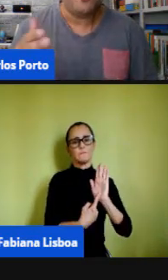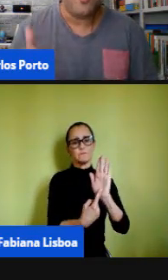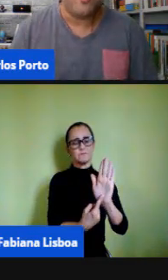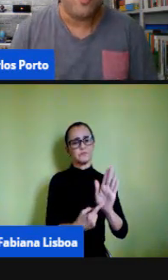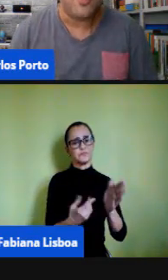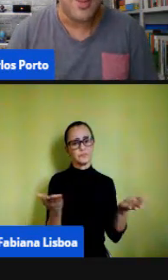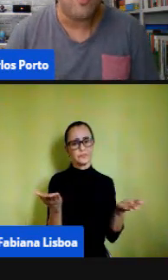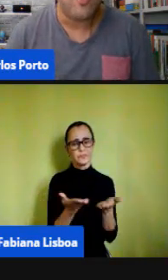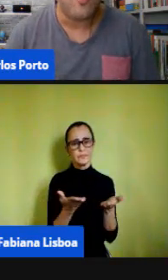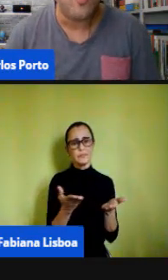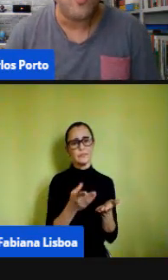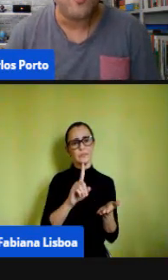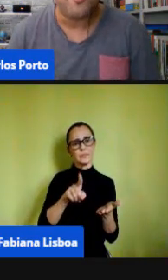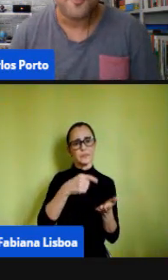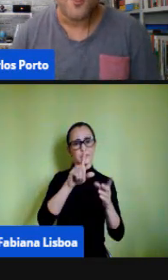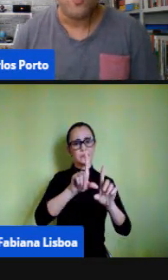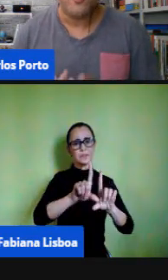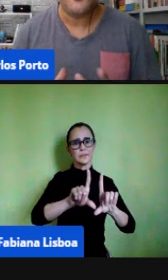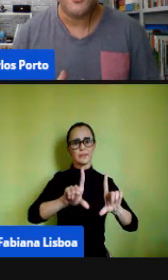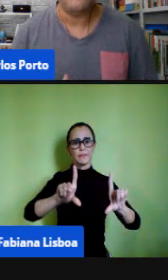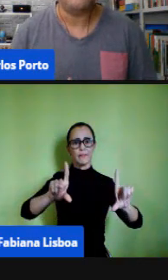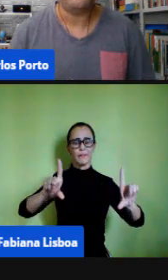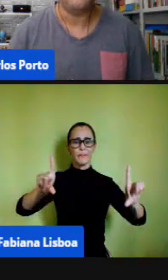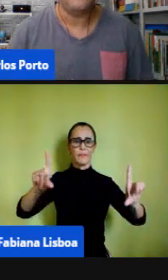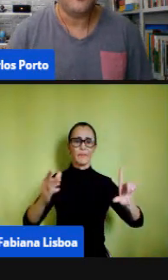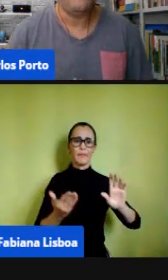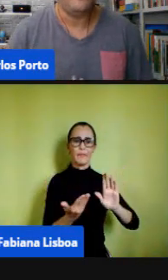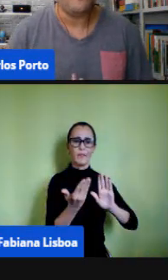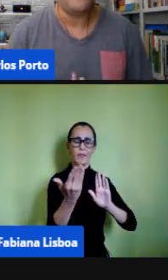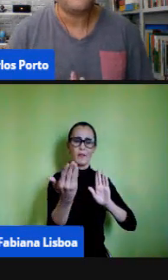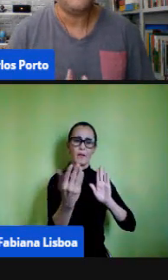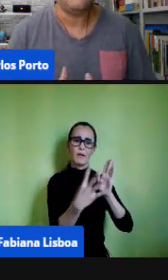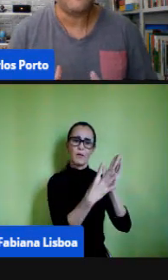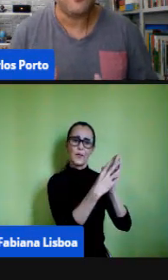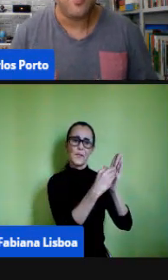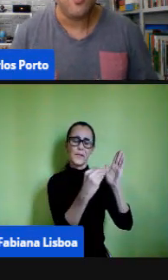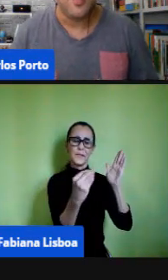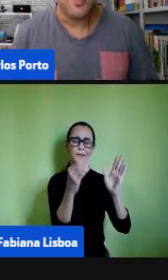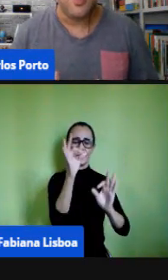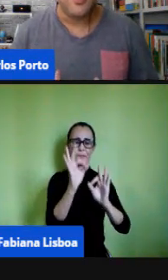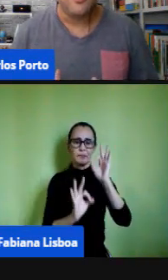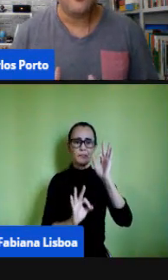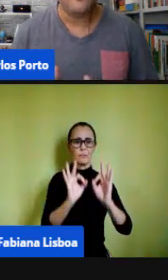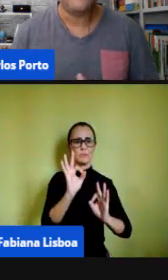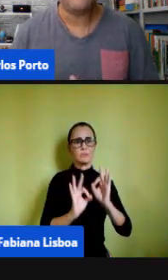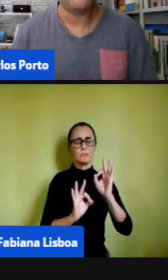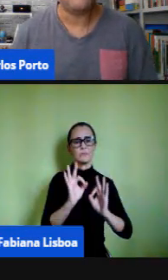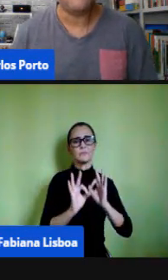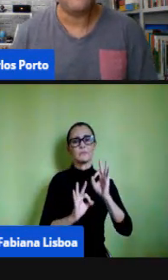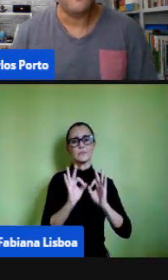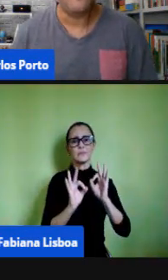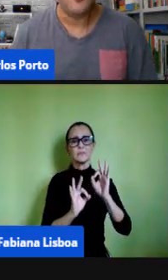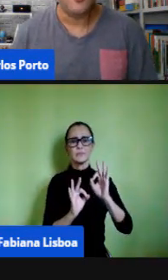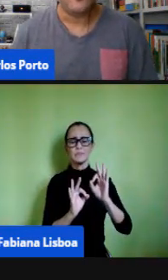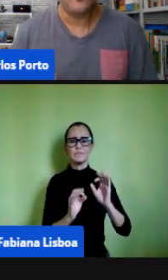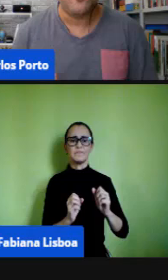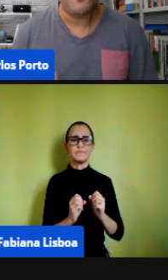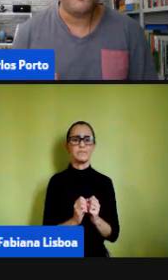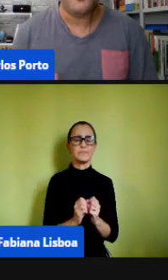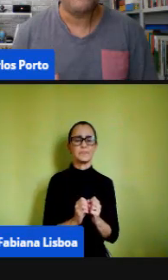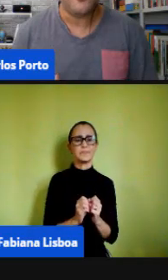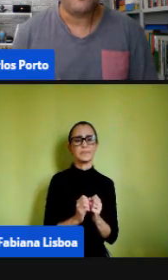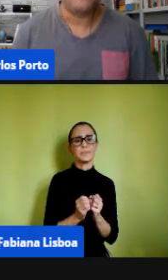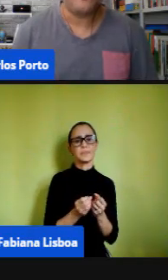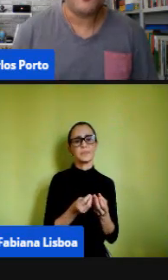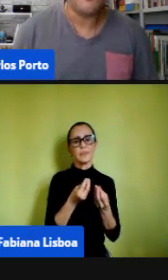no nosso próximo slide, um modelo, né, de organização e sistematização sobre